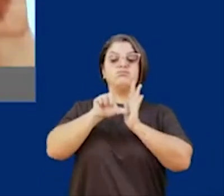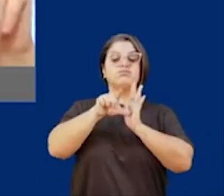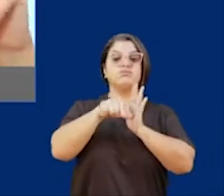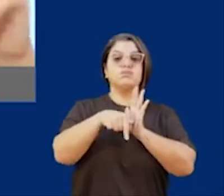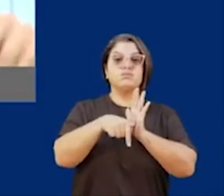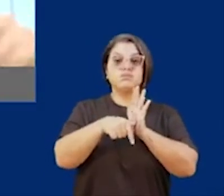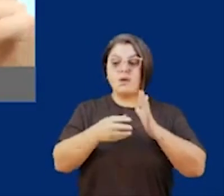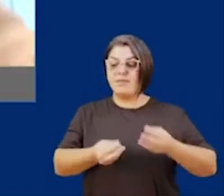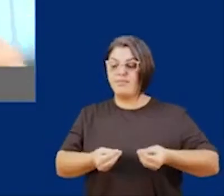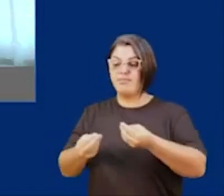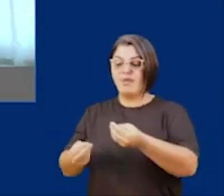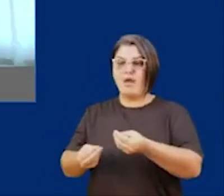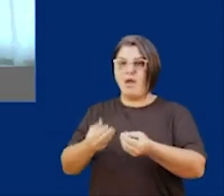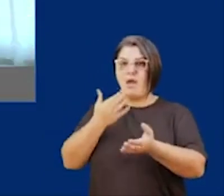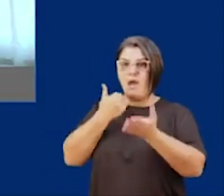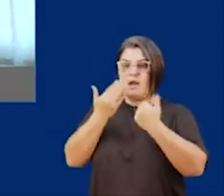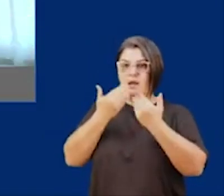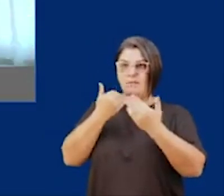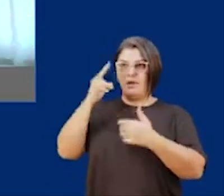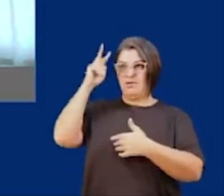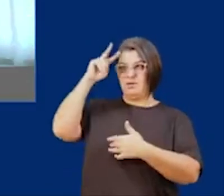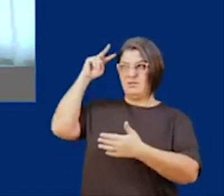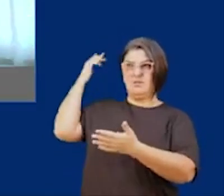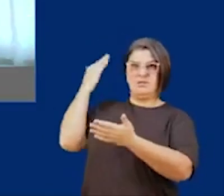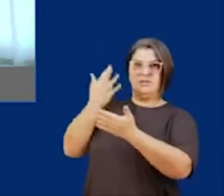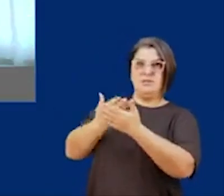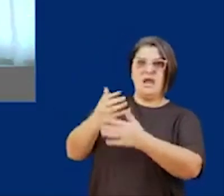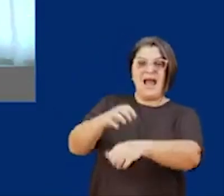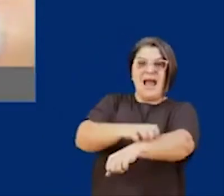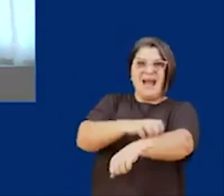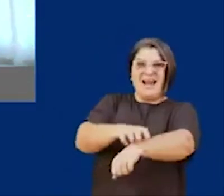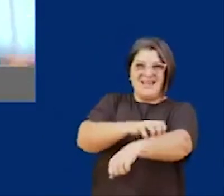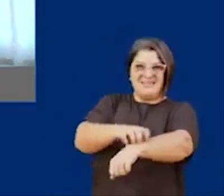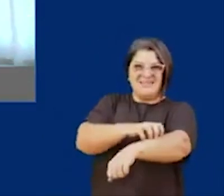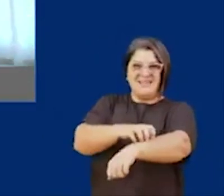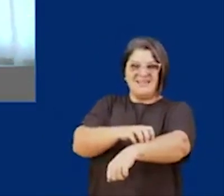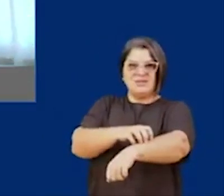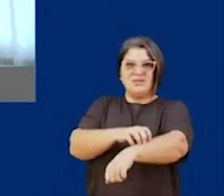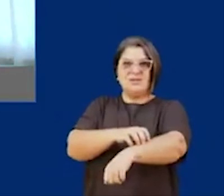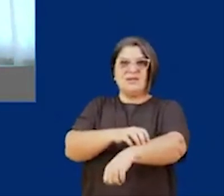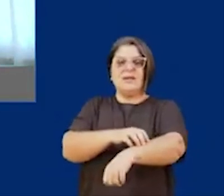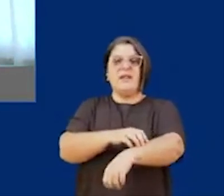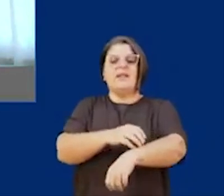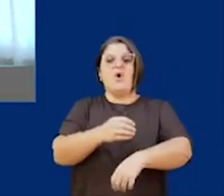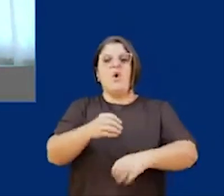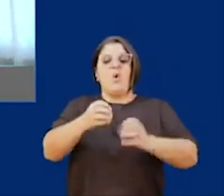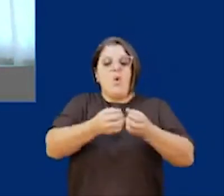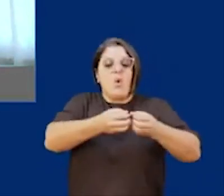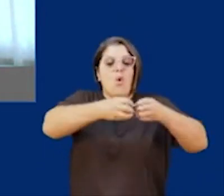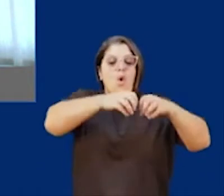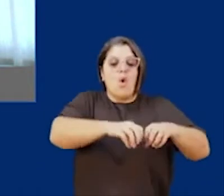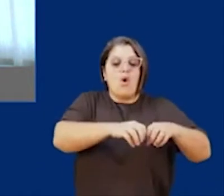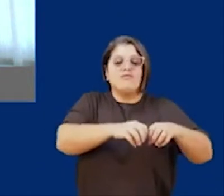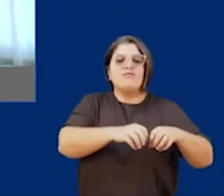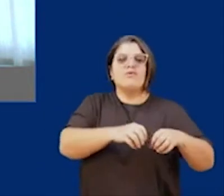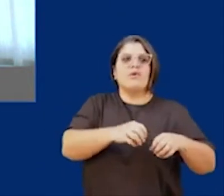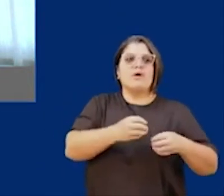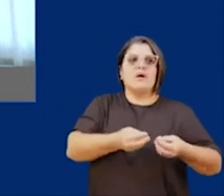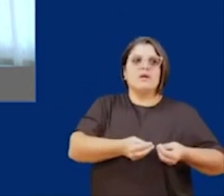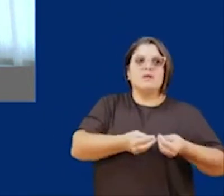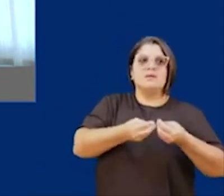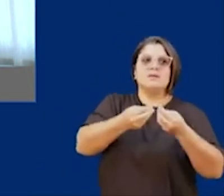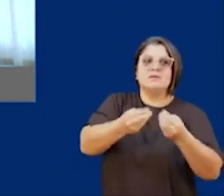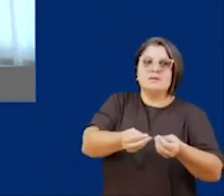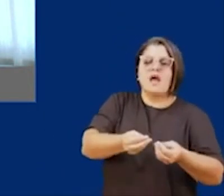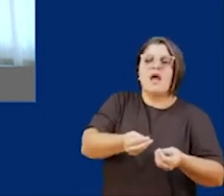que historicamente foram entendidos como alergênicos, né? Então, tipo, dá a gema, mas não dá a clara do ovo, que era a proteína da clara do ovo